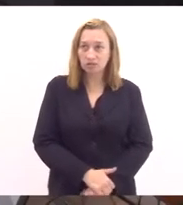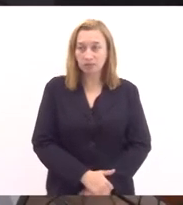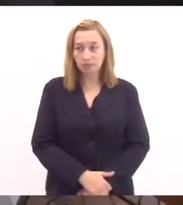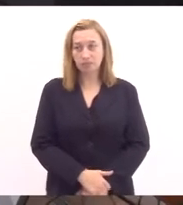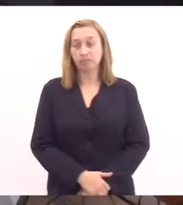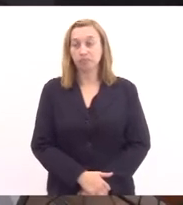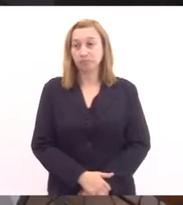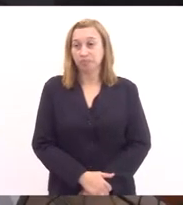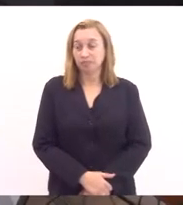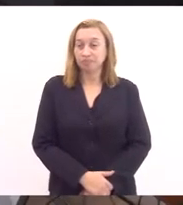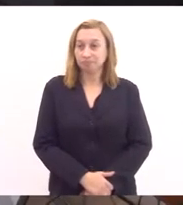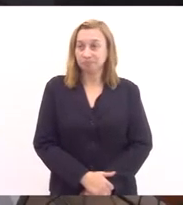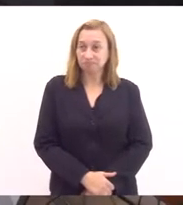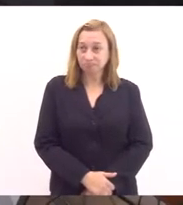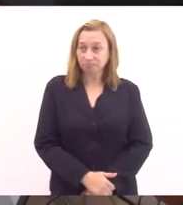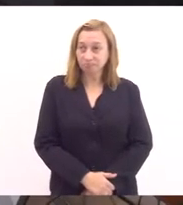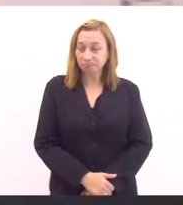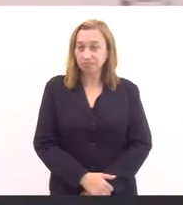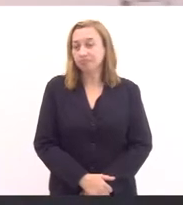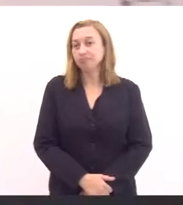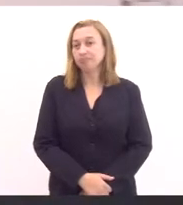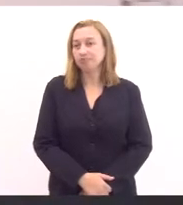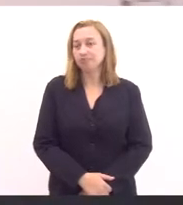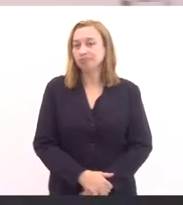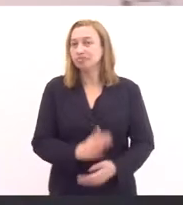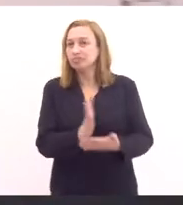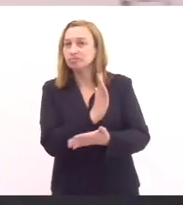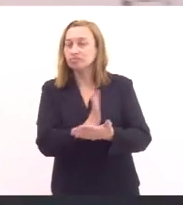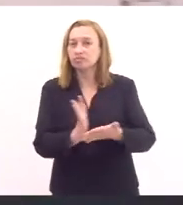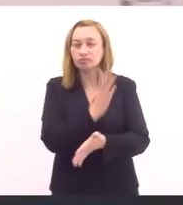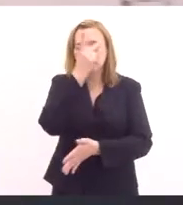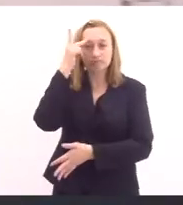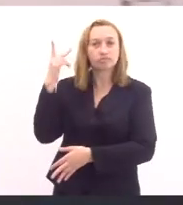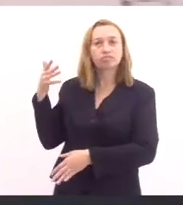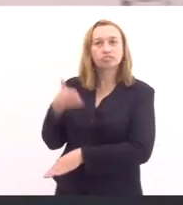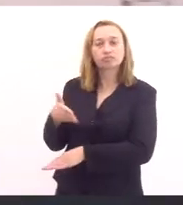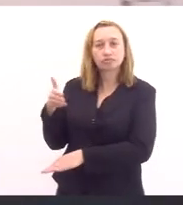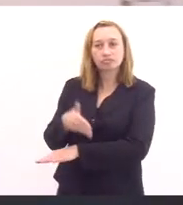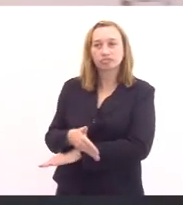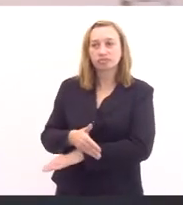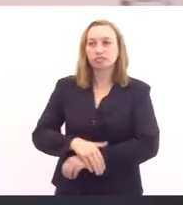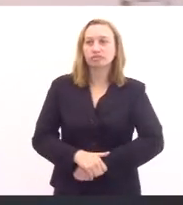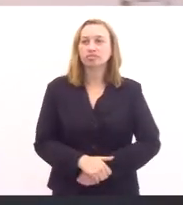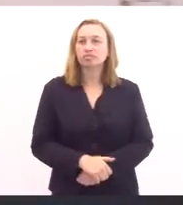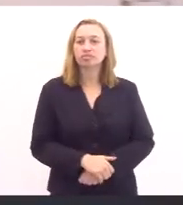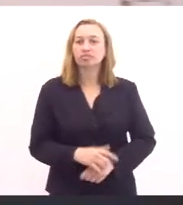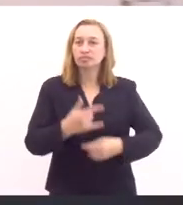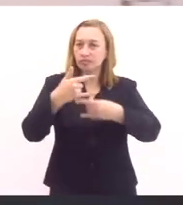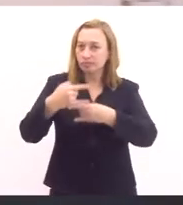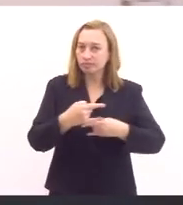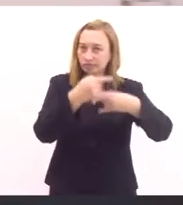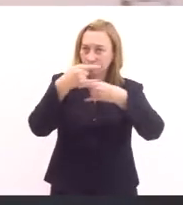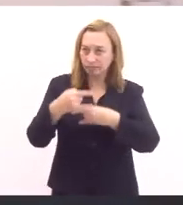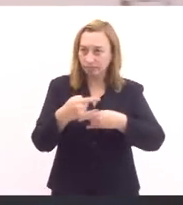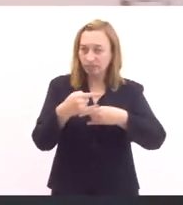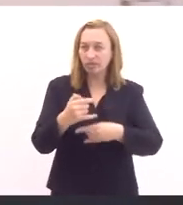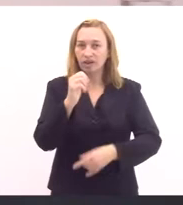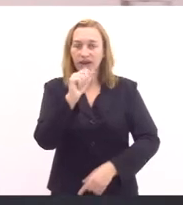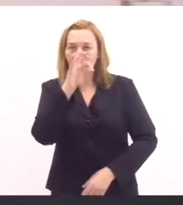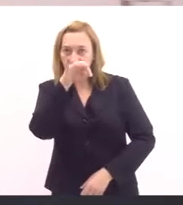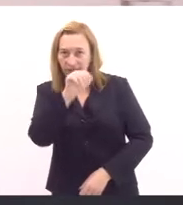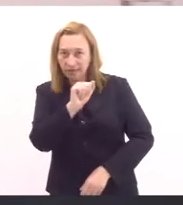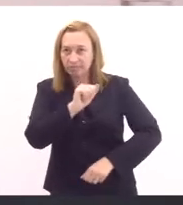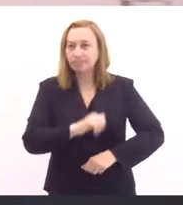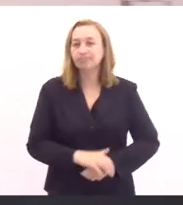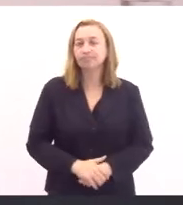estamos aguardando aqui algumas presenças ainda é bom estamos aqui online com a Ágata